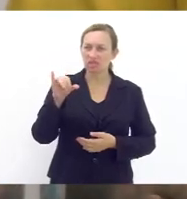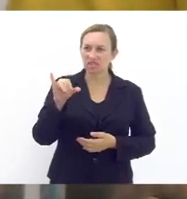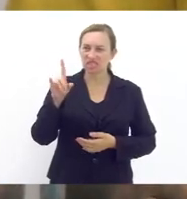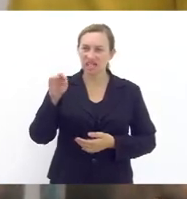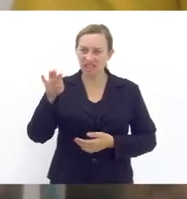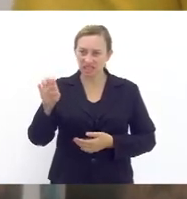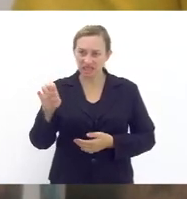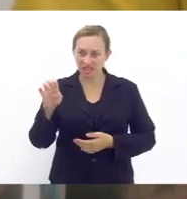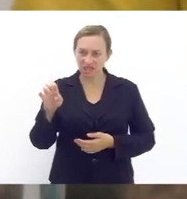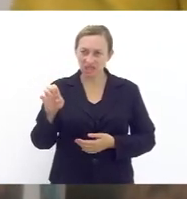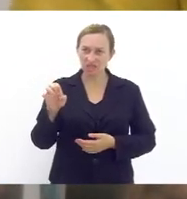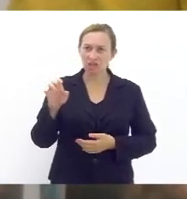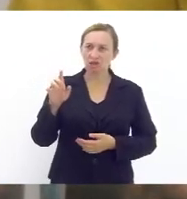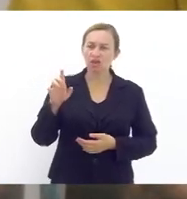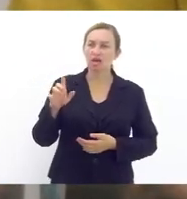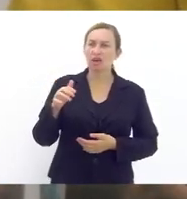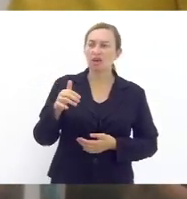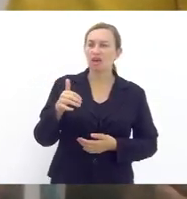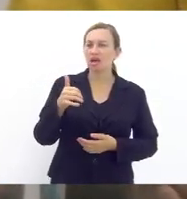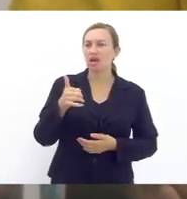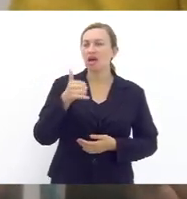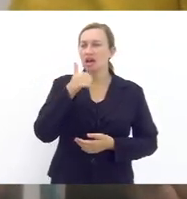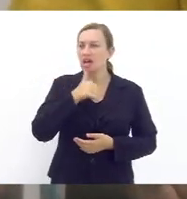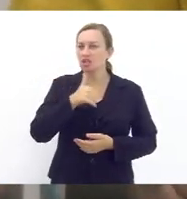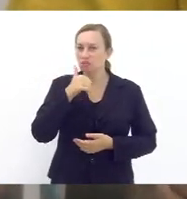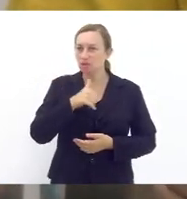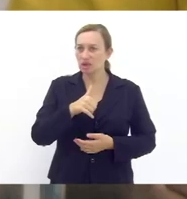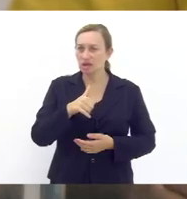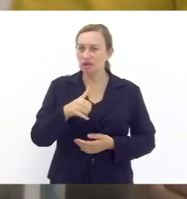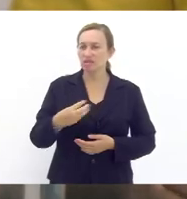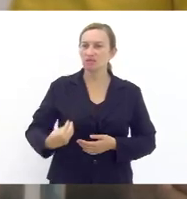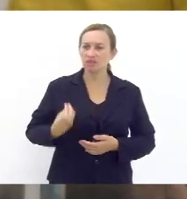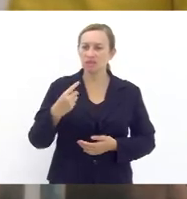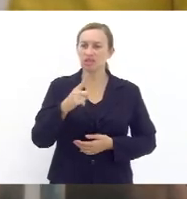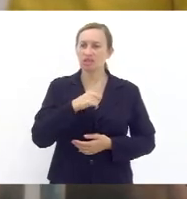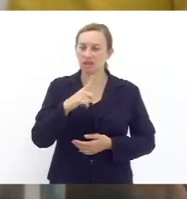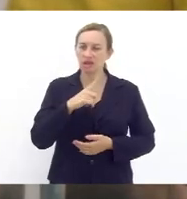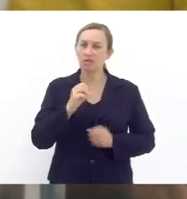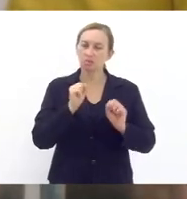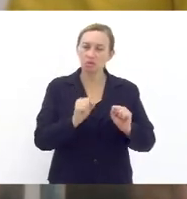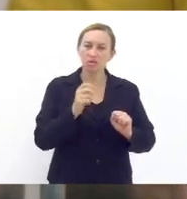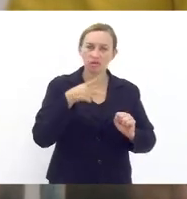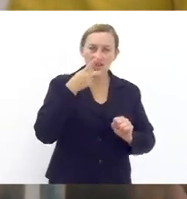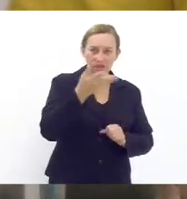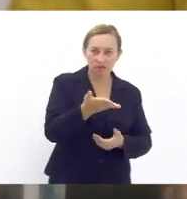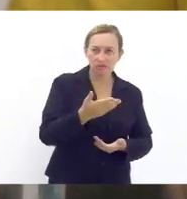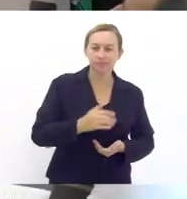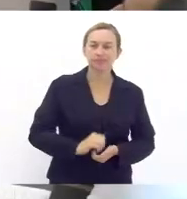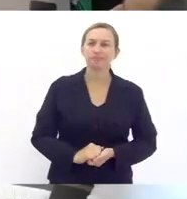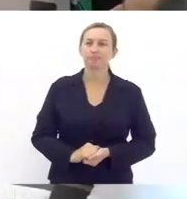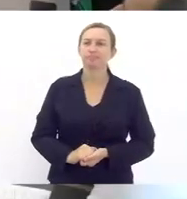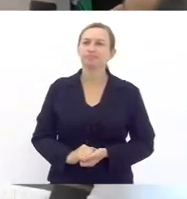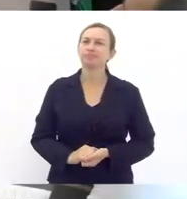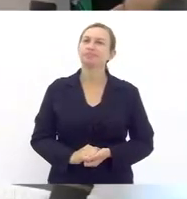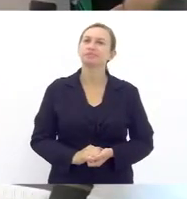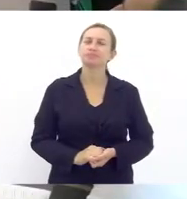elas existem sempre e tem muito a falar tem uma palavra é sua do Cilene